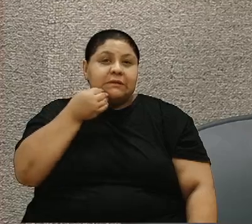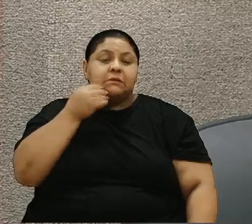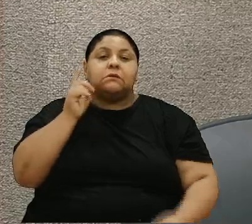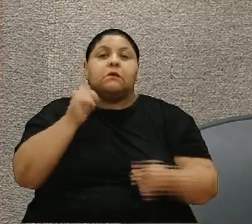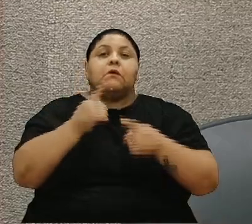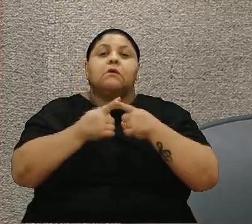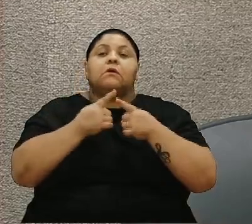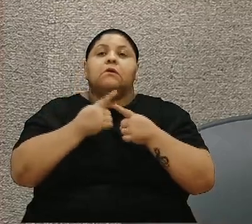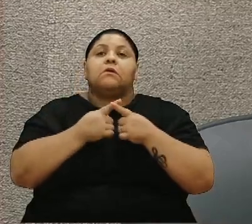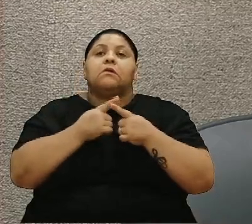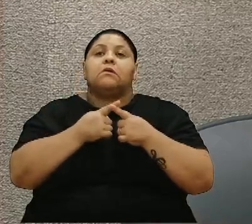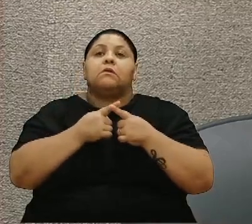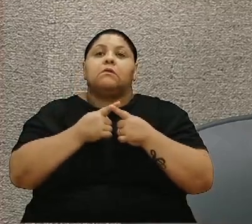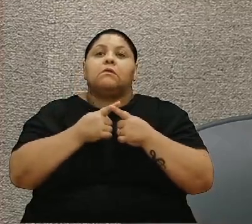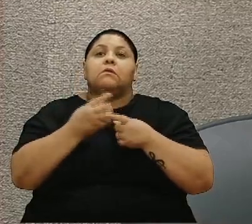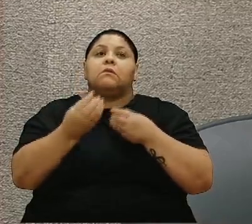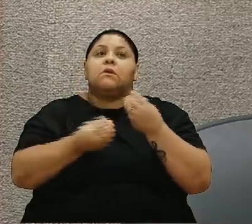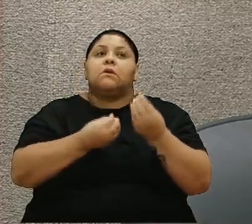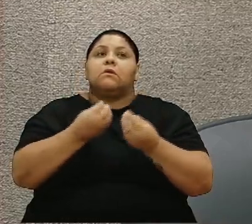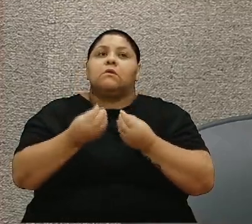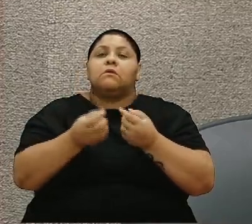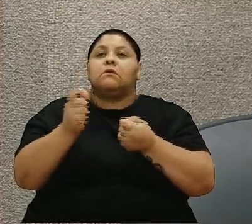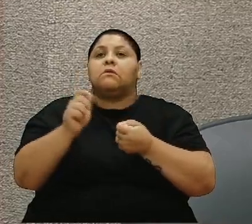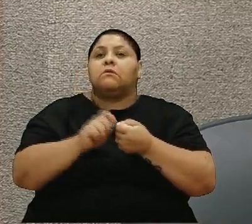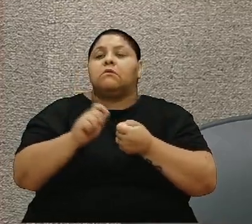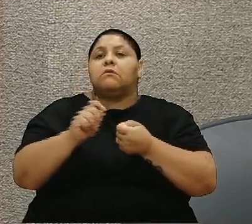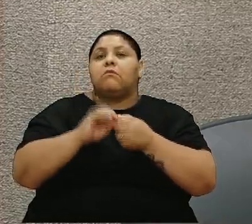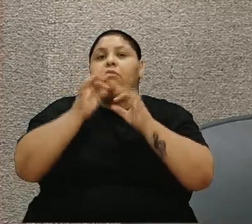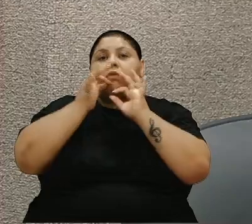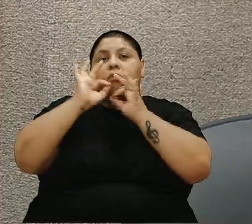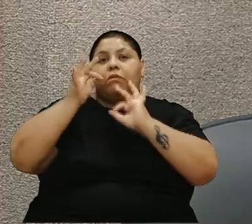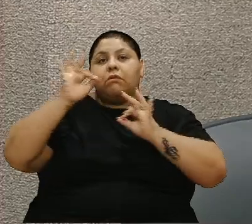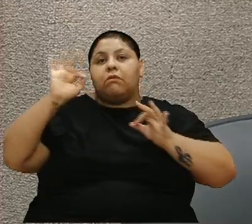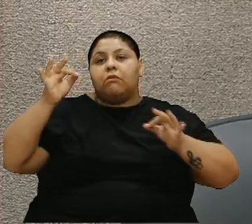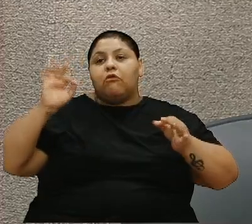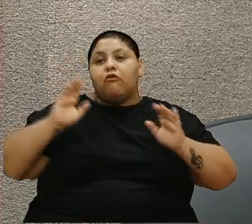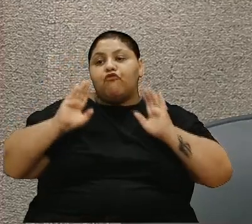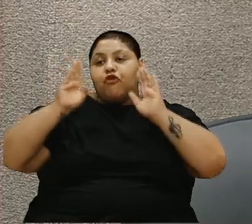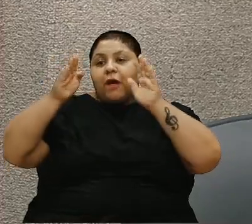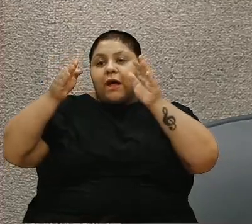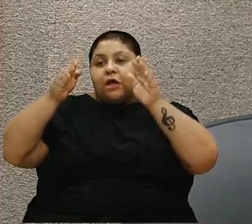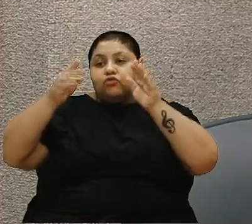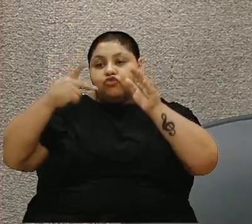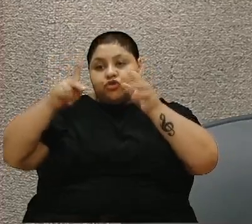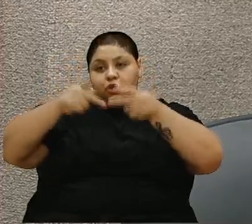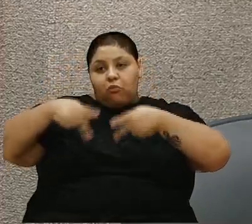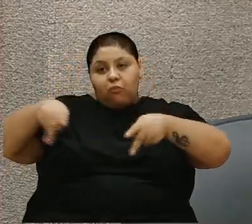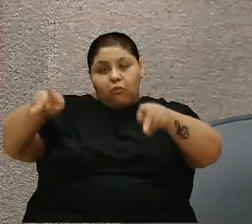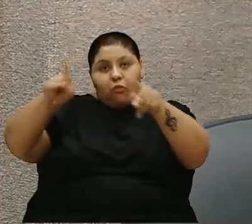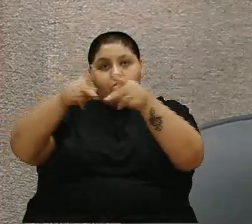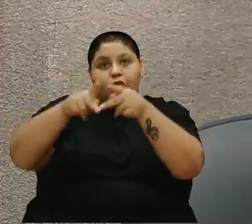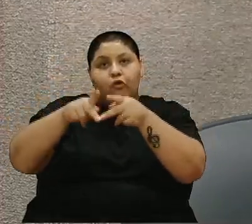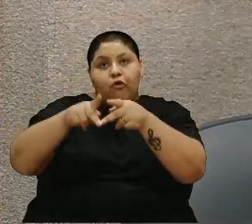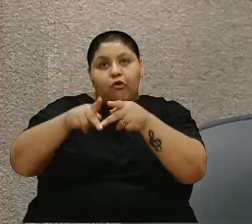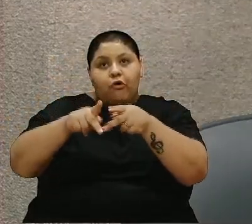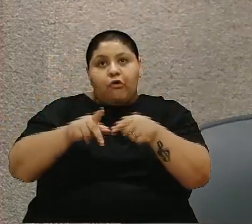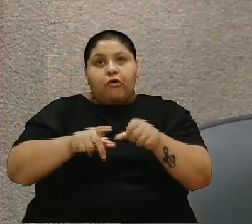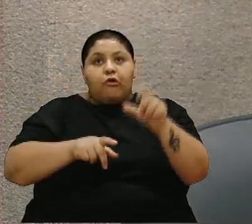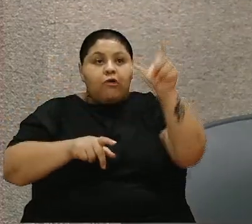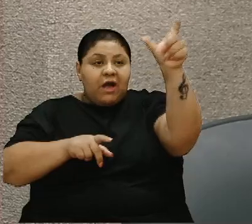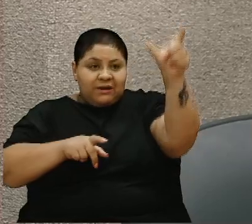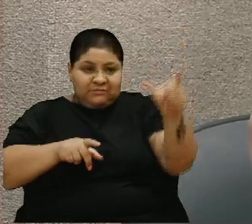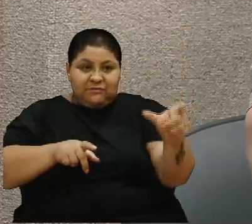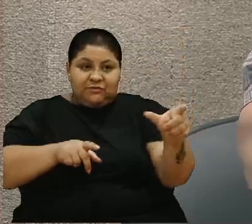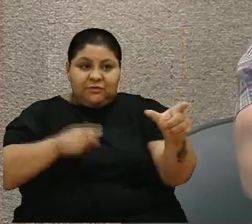porque ela serve para fazer um discurso para o seu público e colocar as pessoas que eventualmente